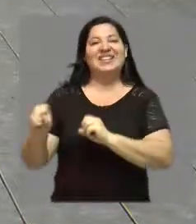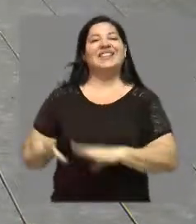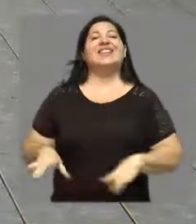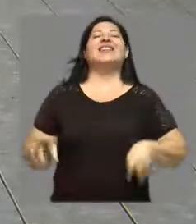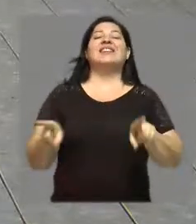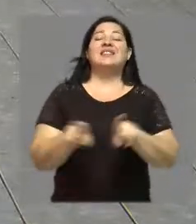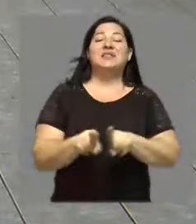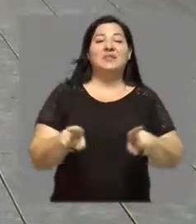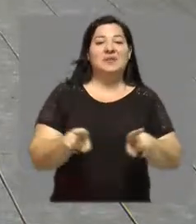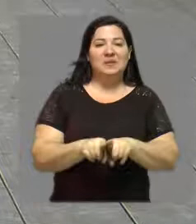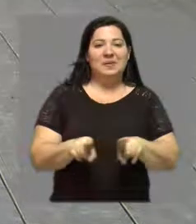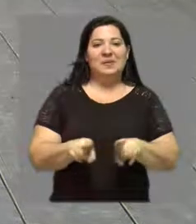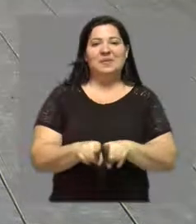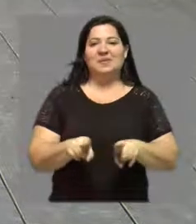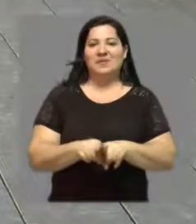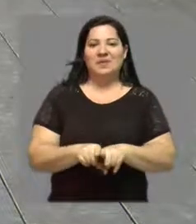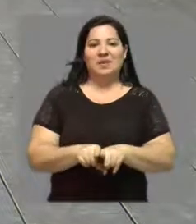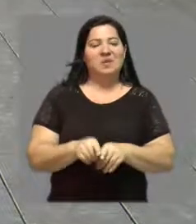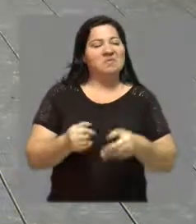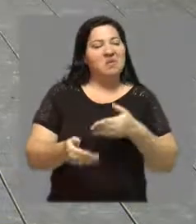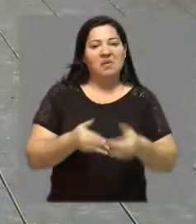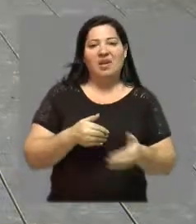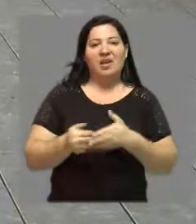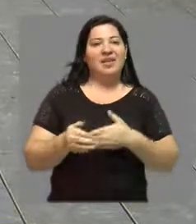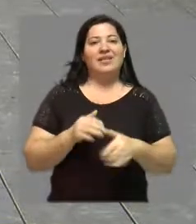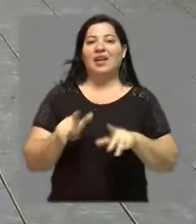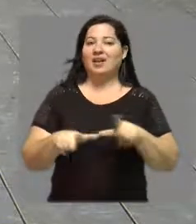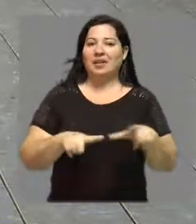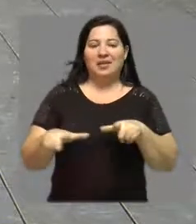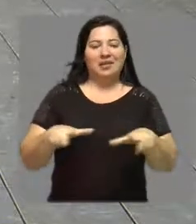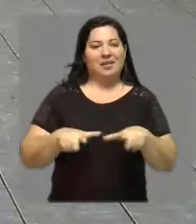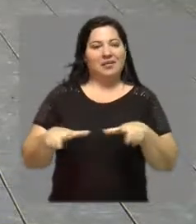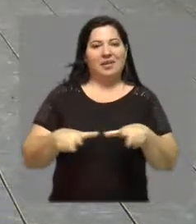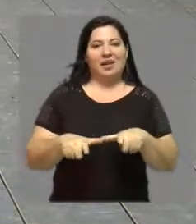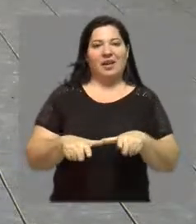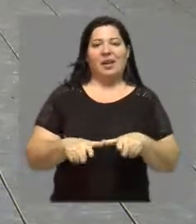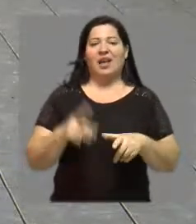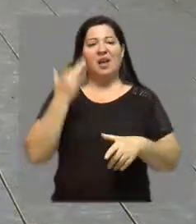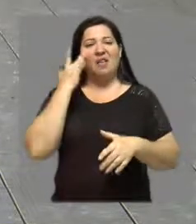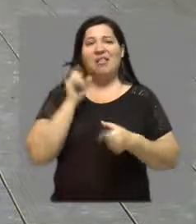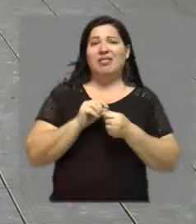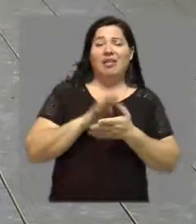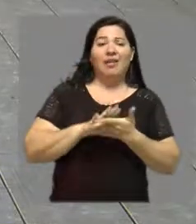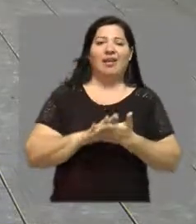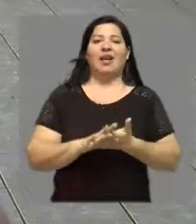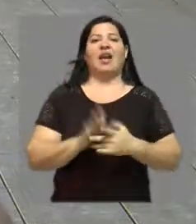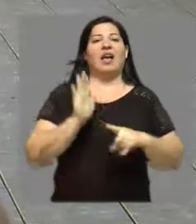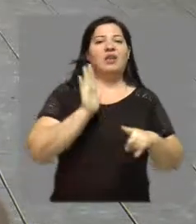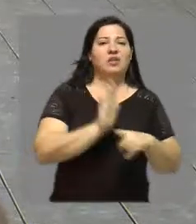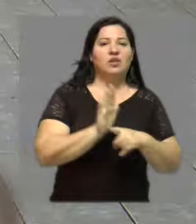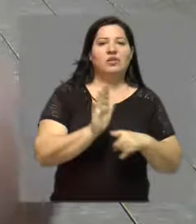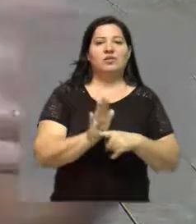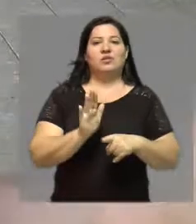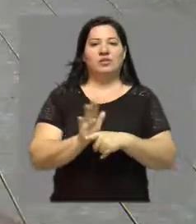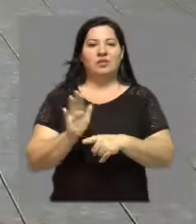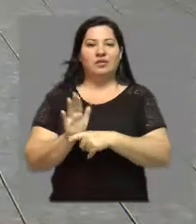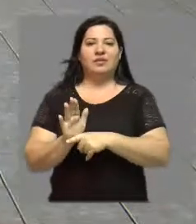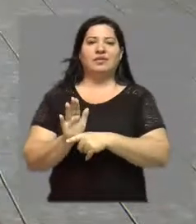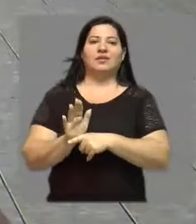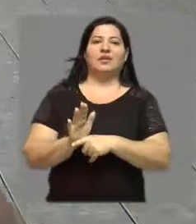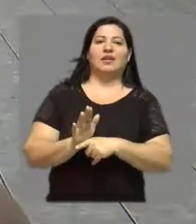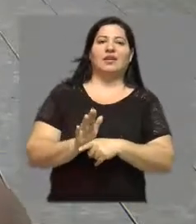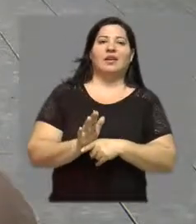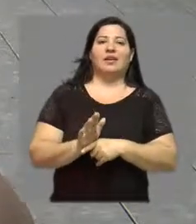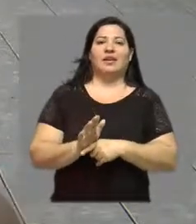ensina. Então nós ensinamos qualquer tipo de função. Se não souber fazer nada, pode ajudar a desfiar,